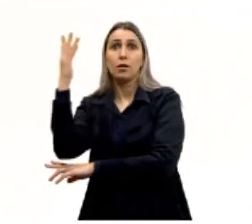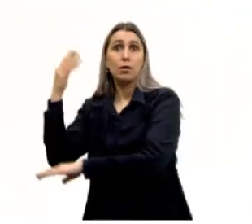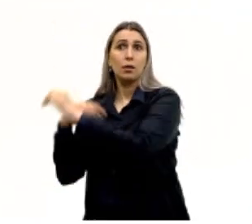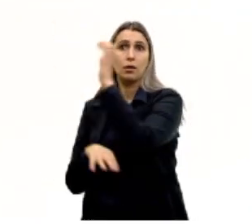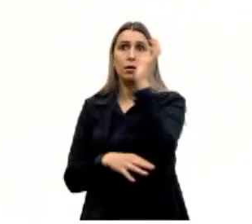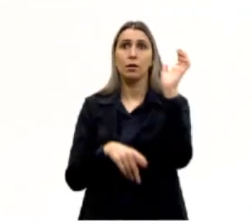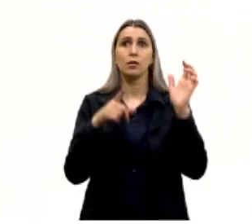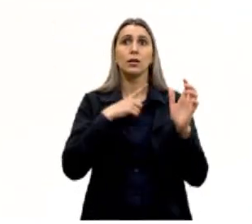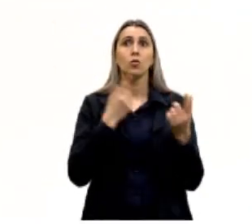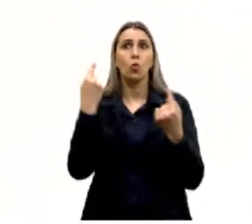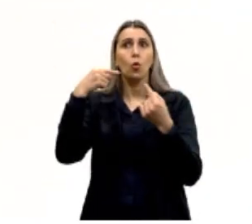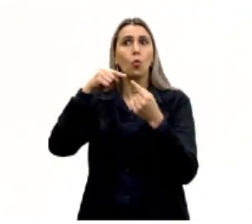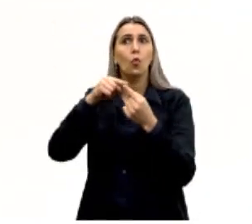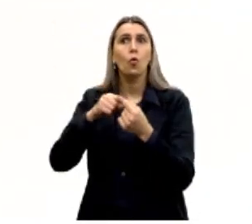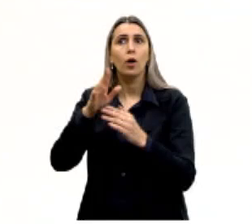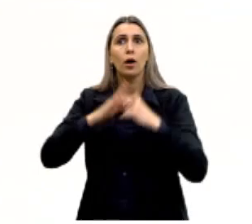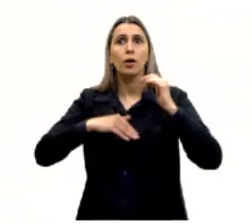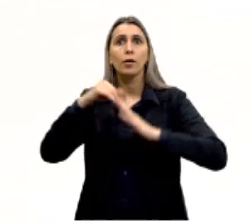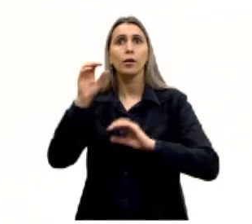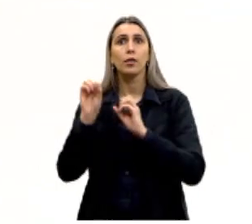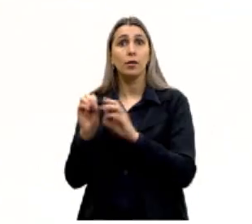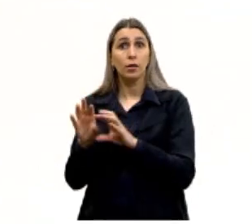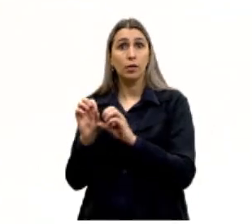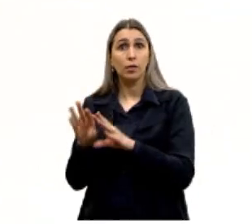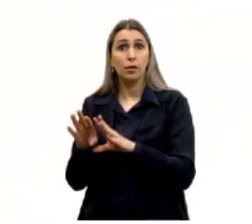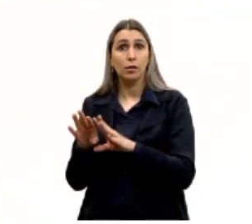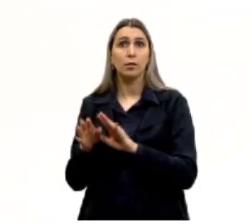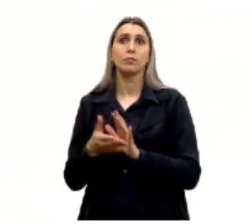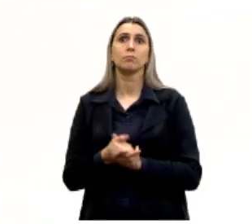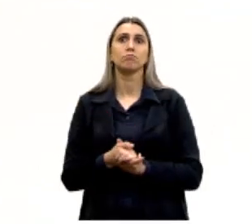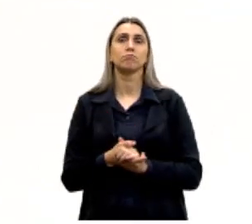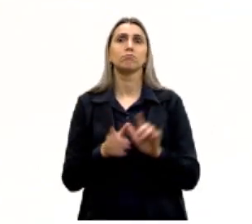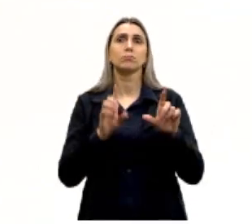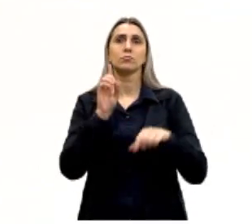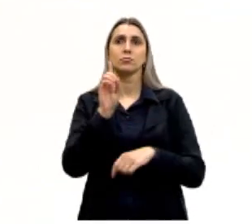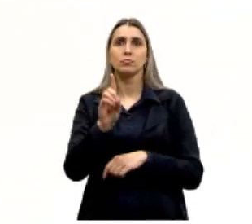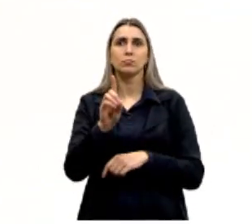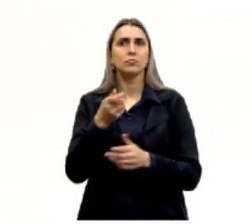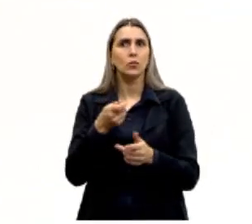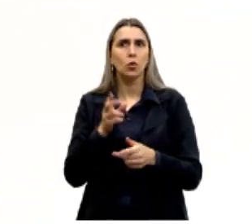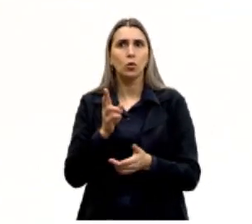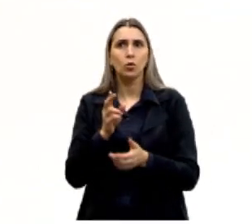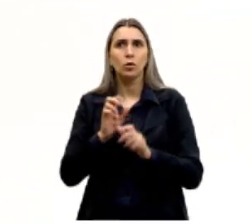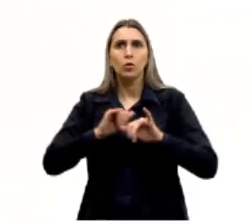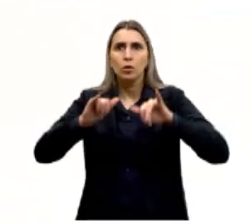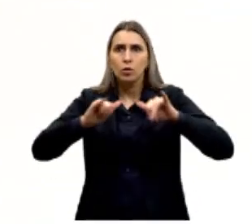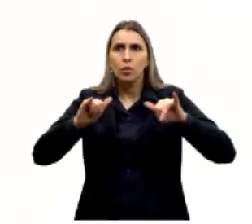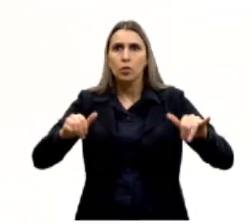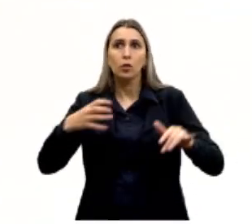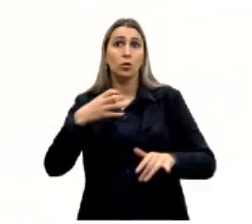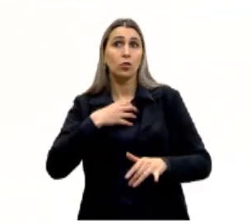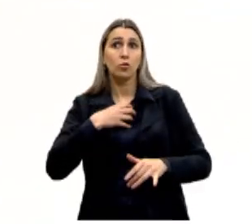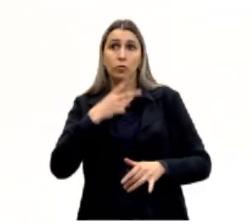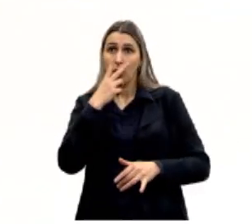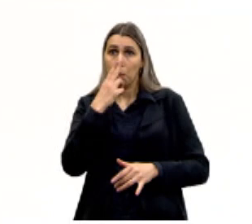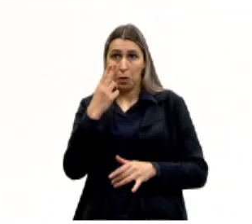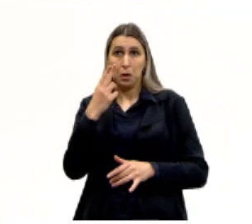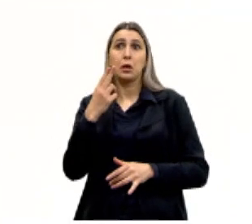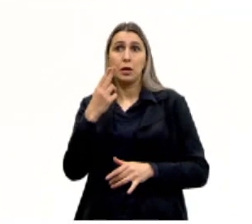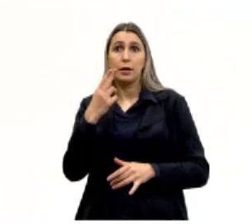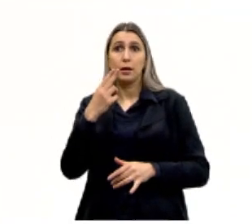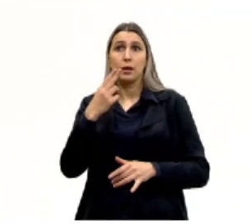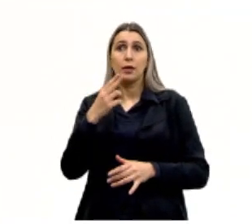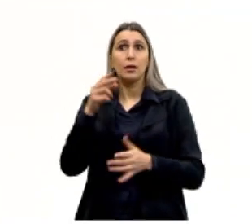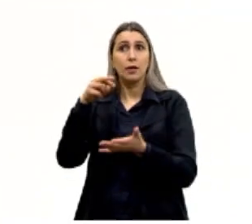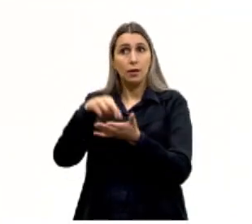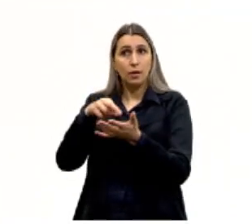tendo como finalidade a prática educativa de manifestaram de forma fiel